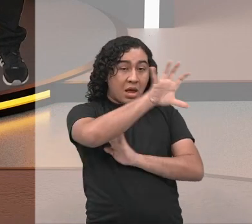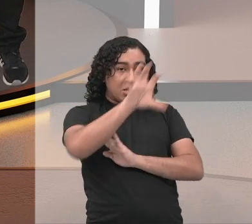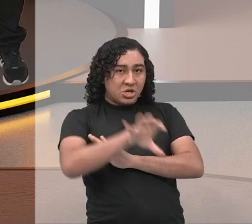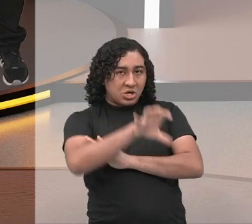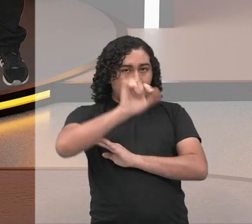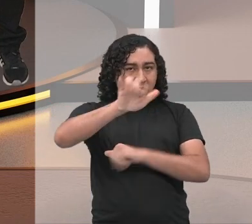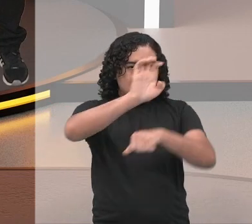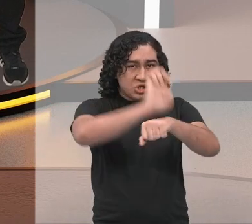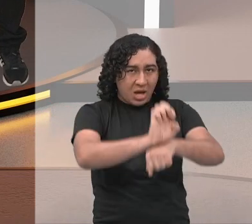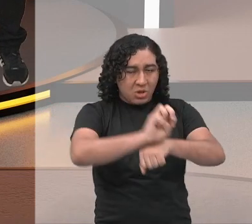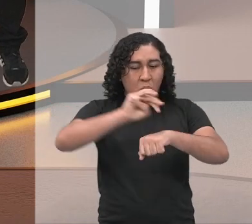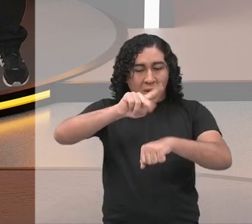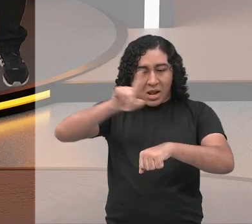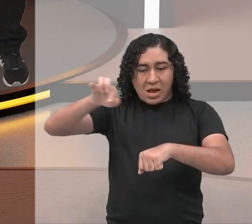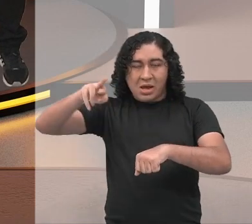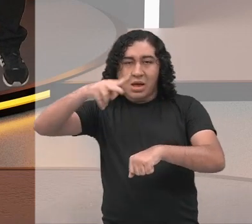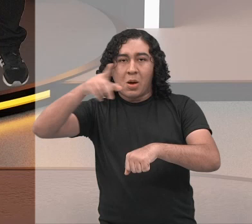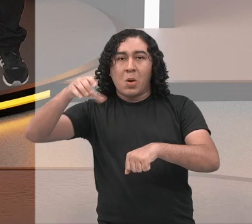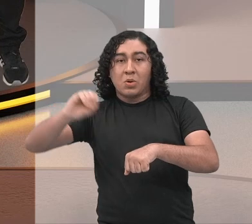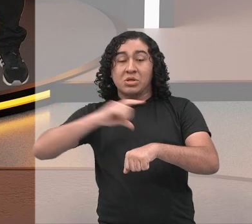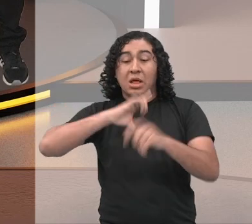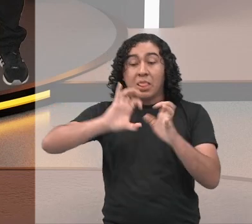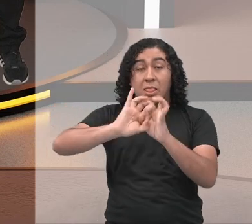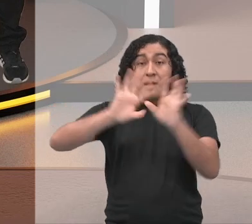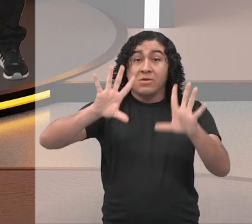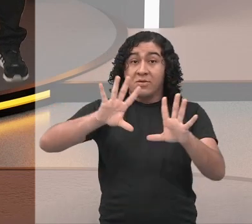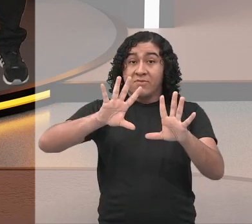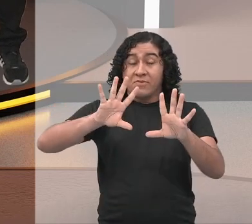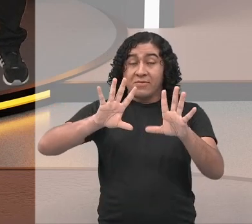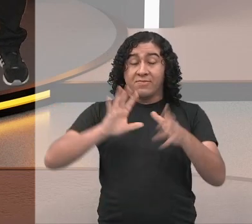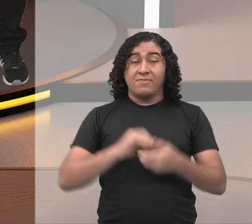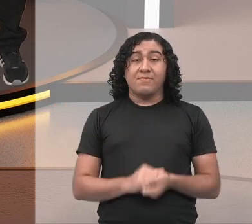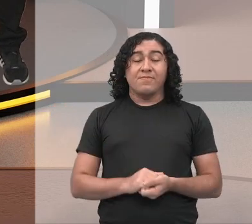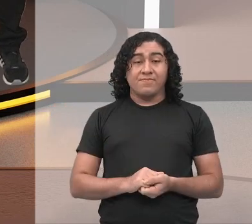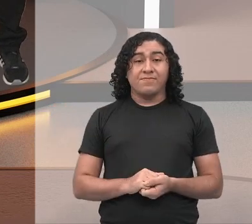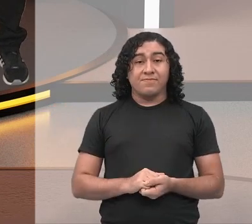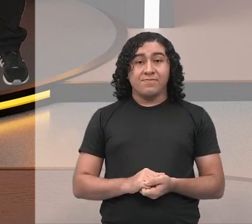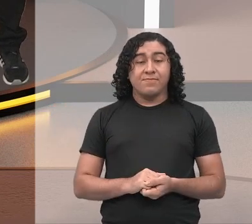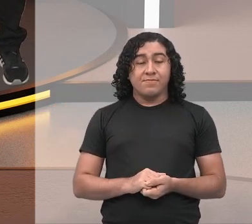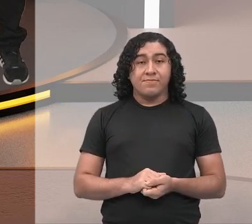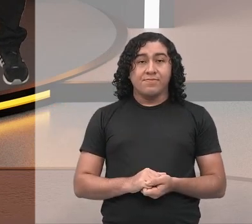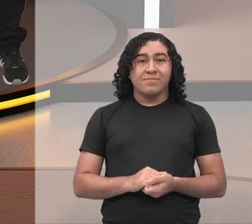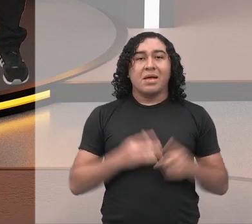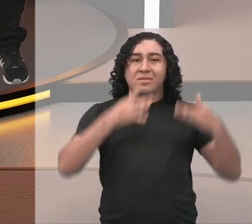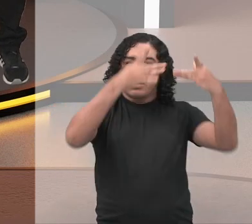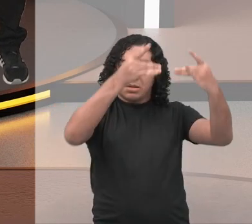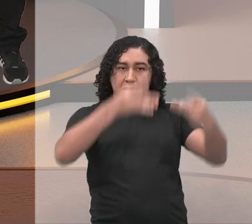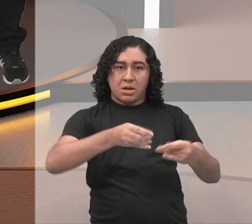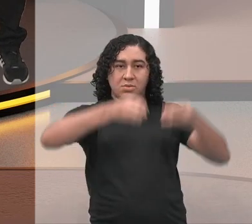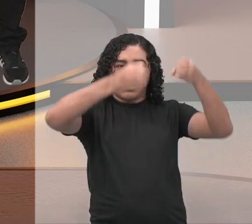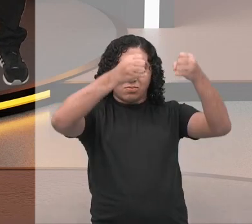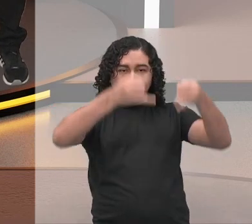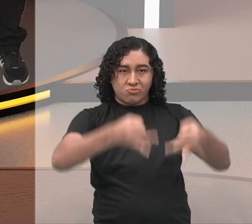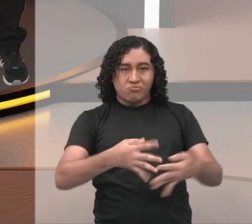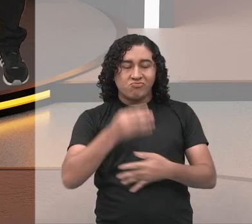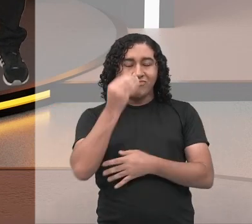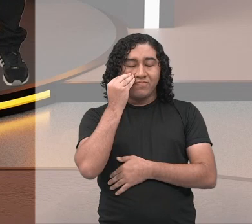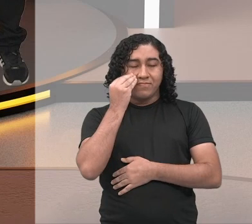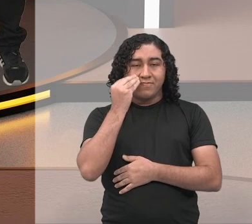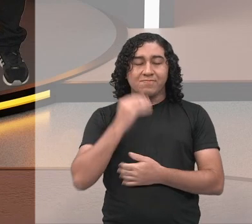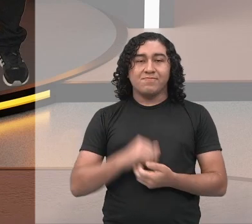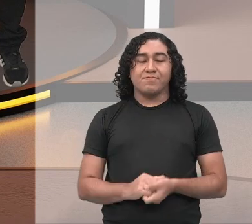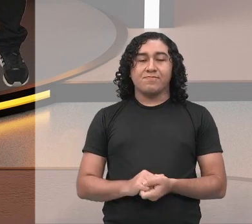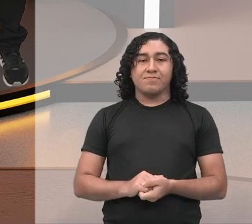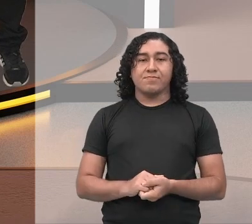em relação ao poder central do Brasil. Então vamos ver um pouquinho mais dos detalhes dessa rebelião, da Balaiada,